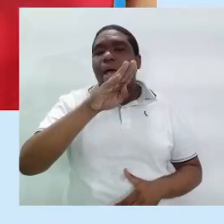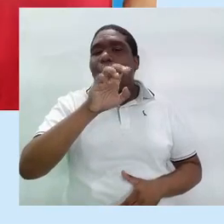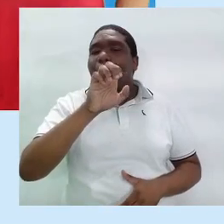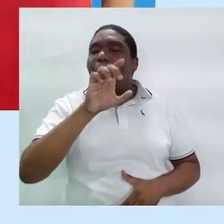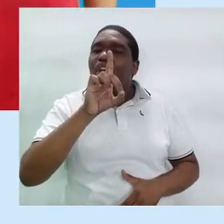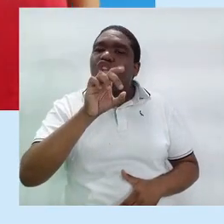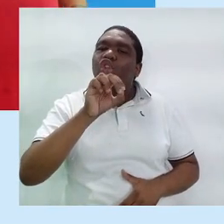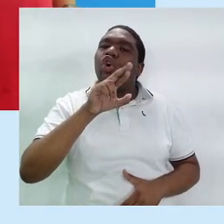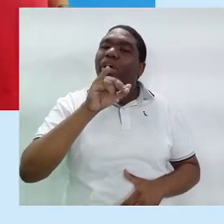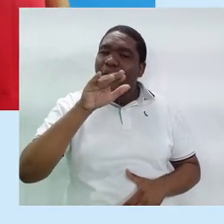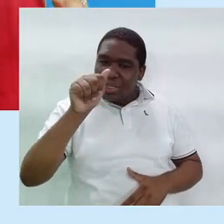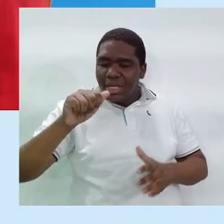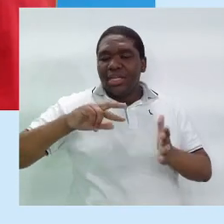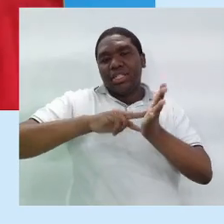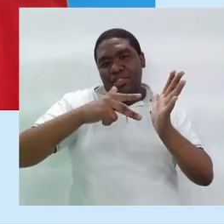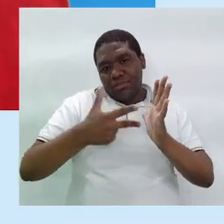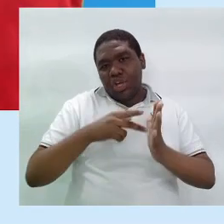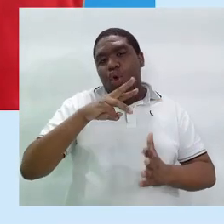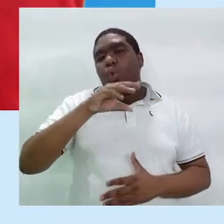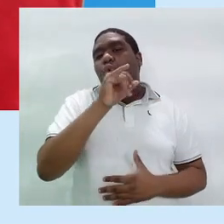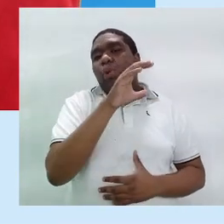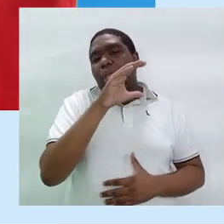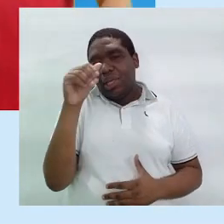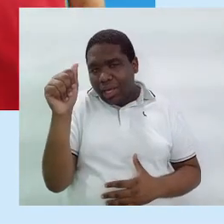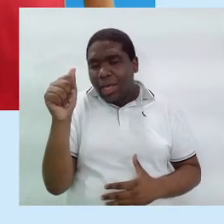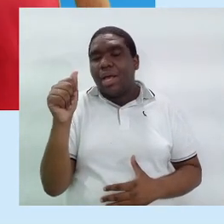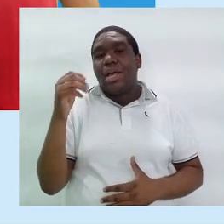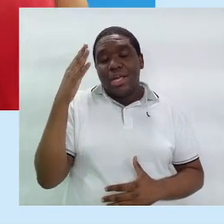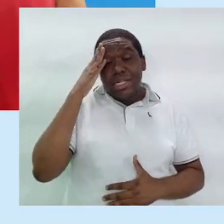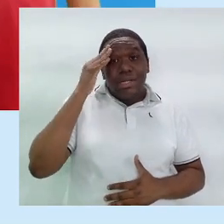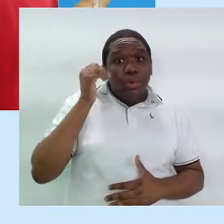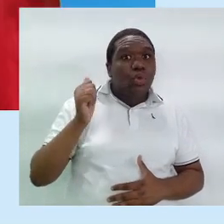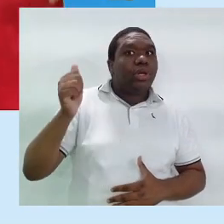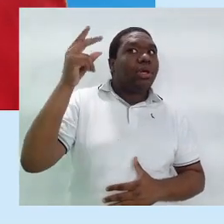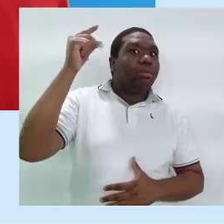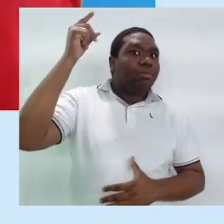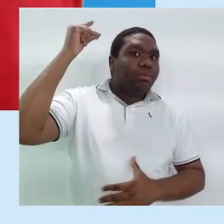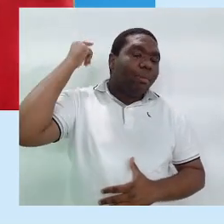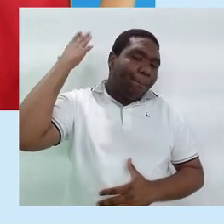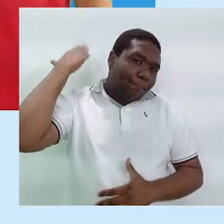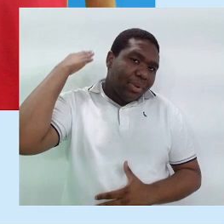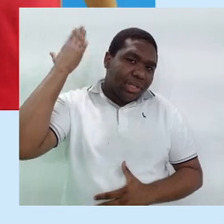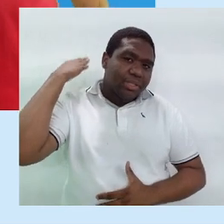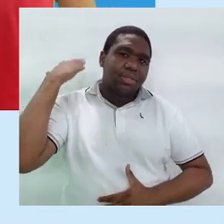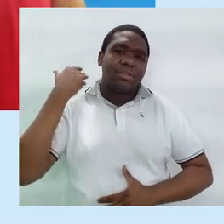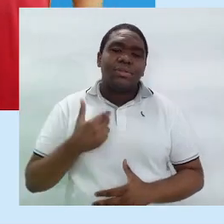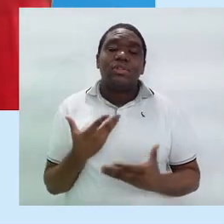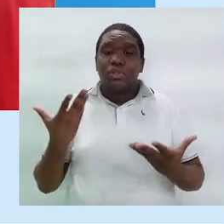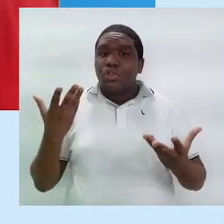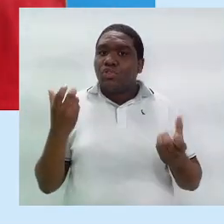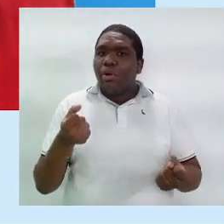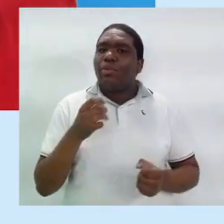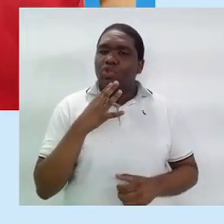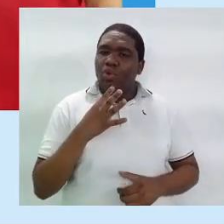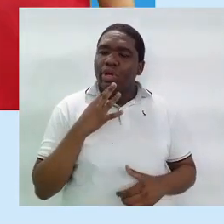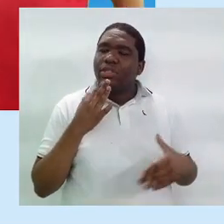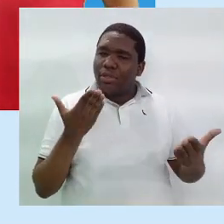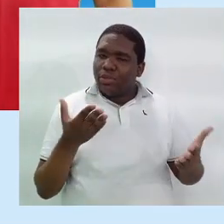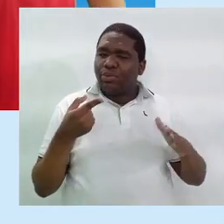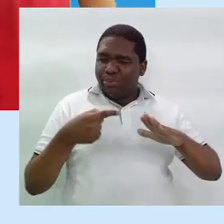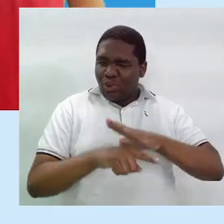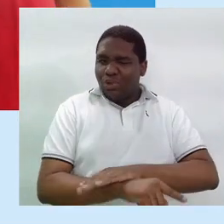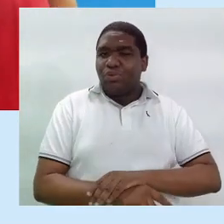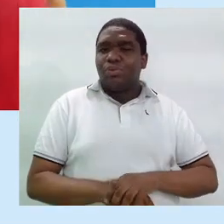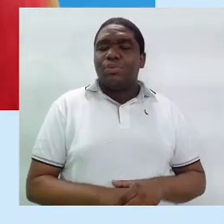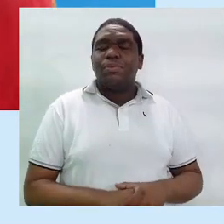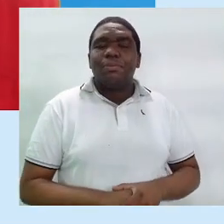Wicca, sabedoria ancestral, sabedoria, o paganismo. Vamos conhecer bem, vamos